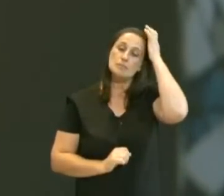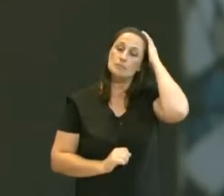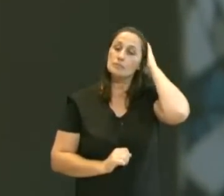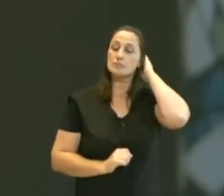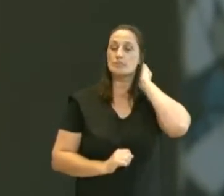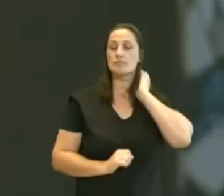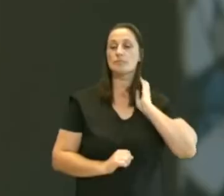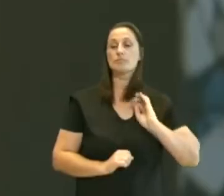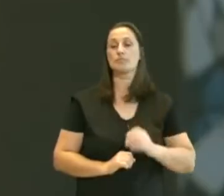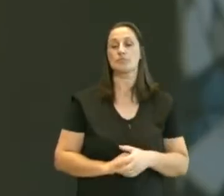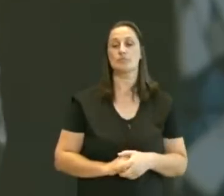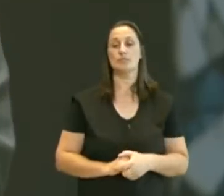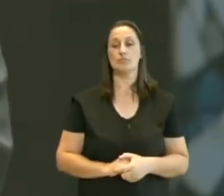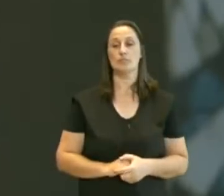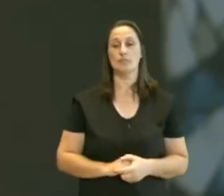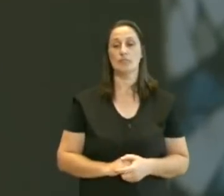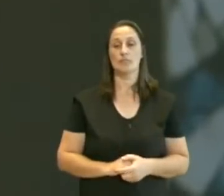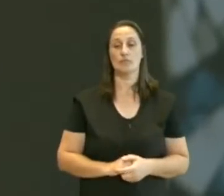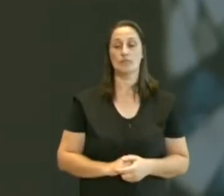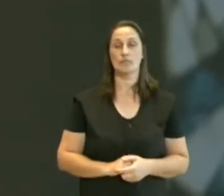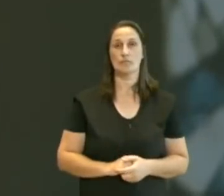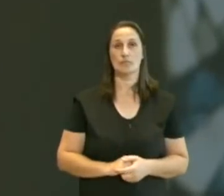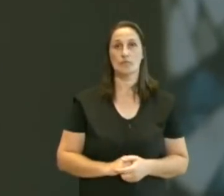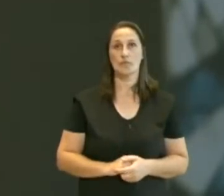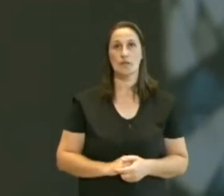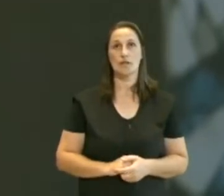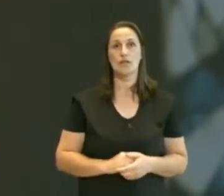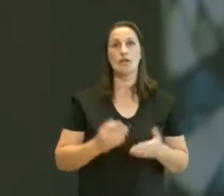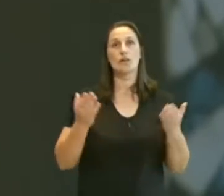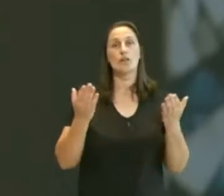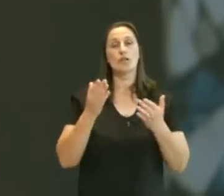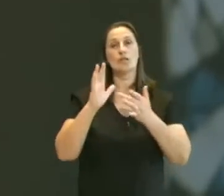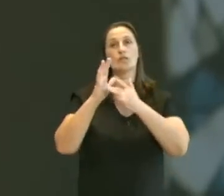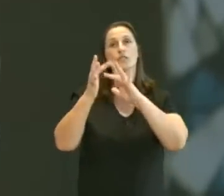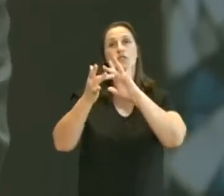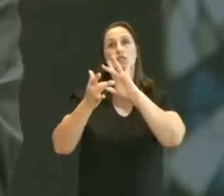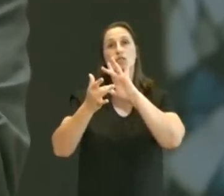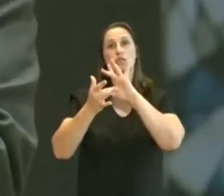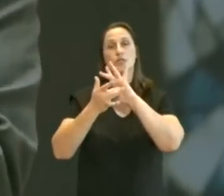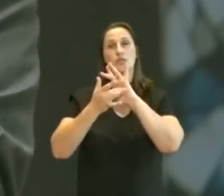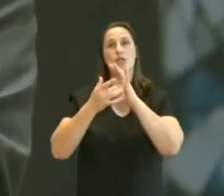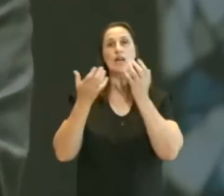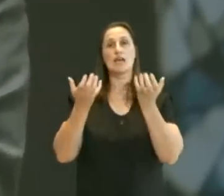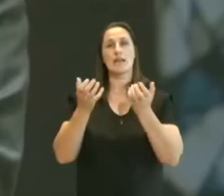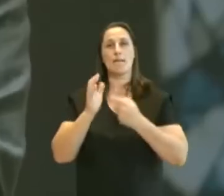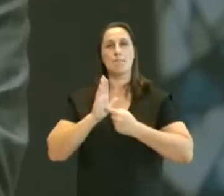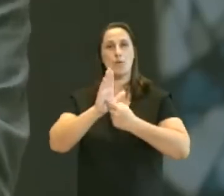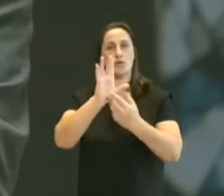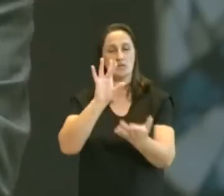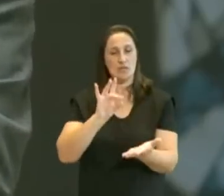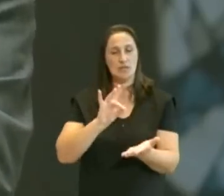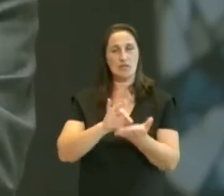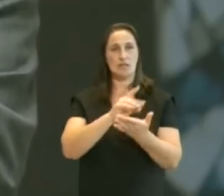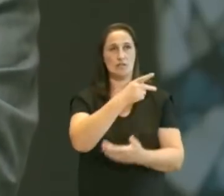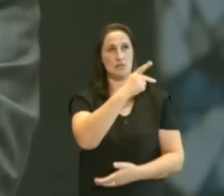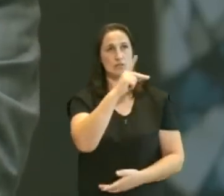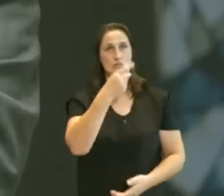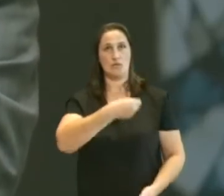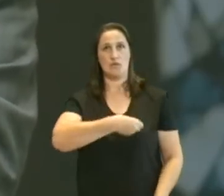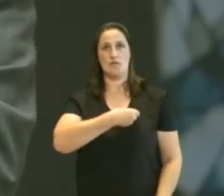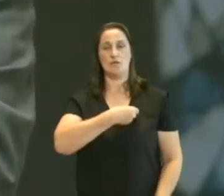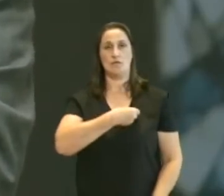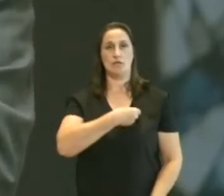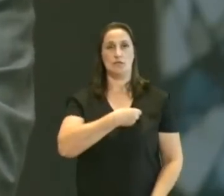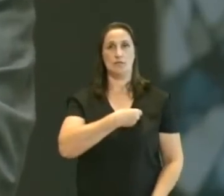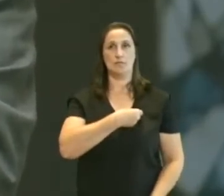Eu creio que hoje o Senhor quer dar um choque de realidade na sua vida, à luz da